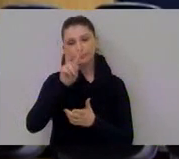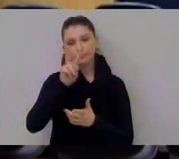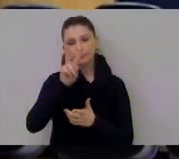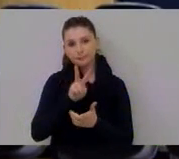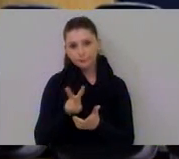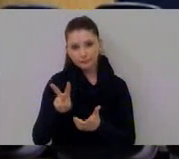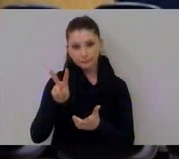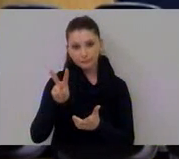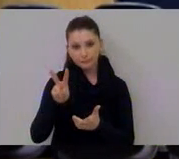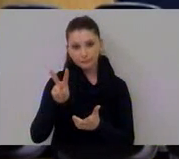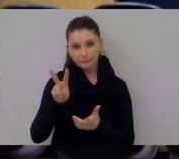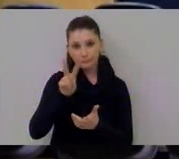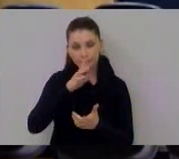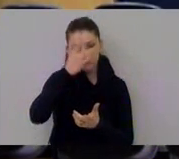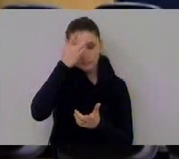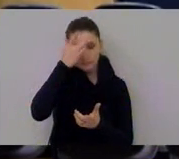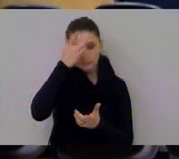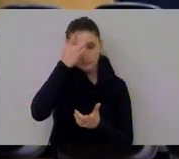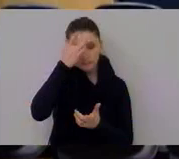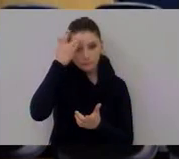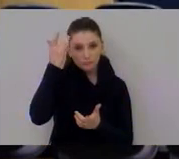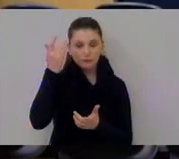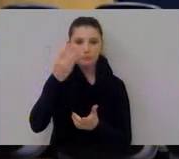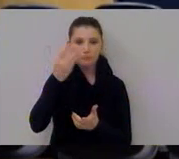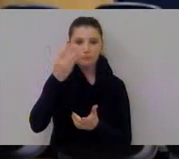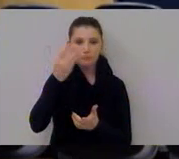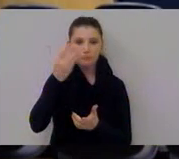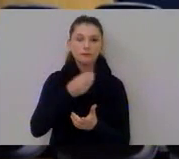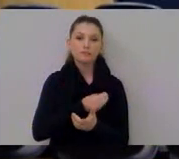público presente,